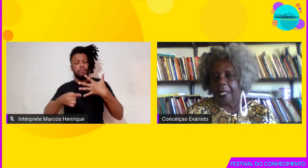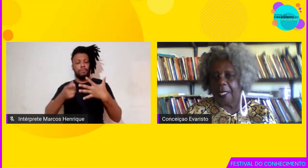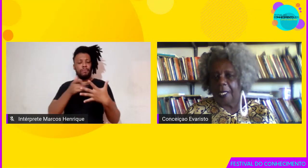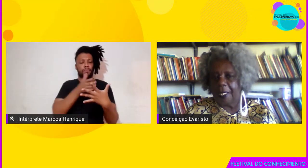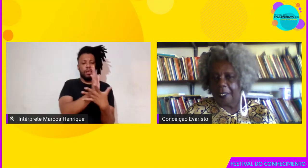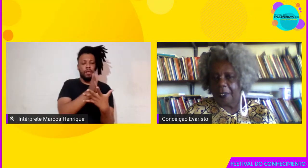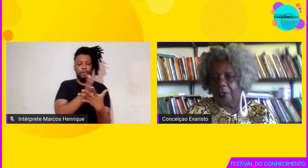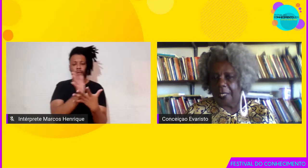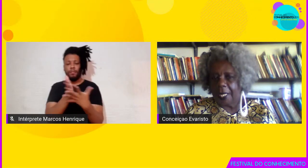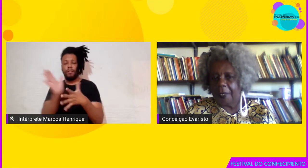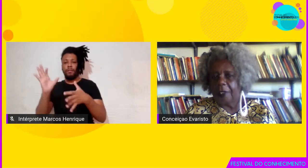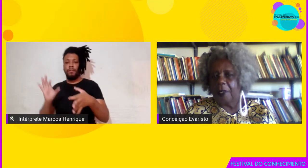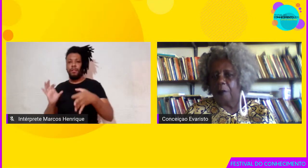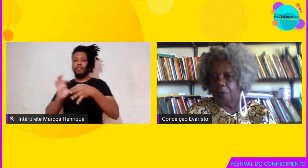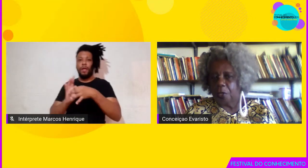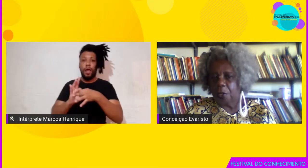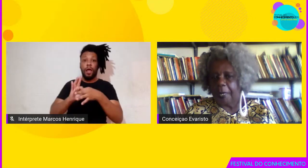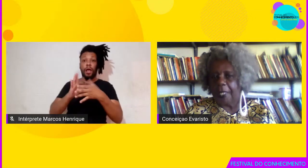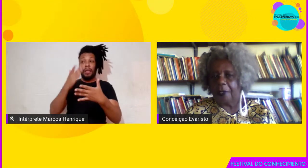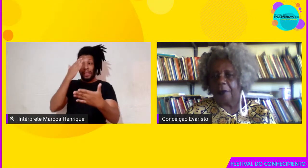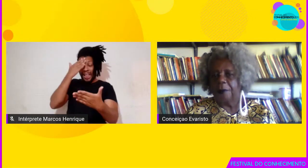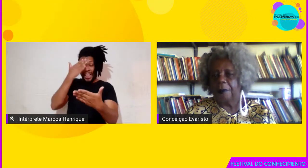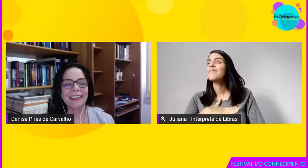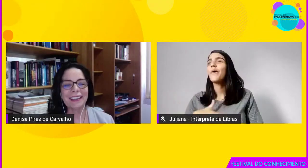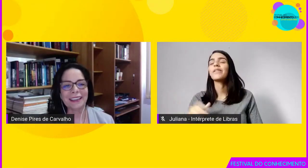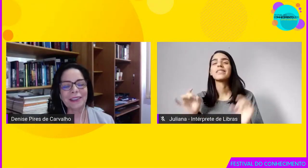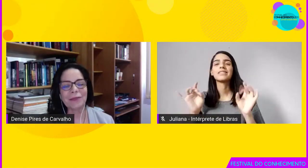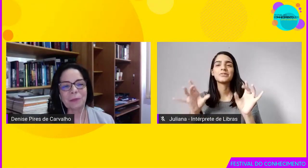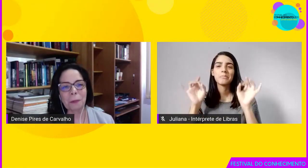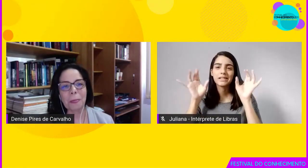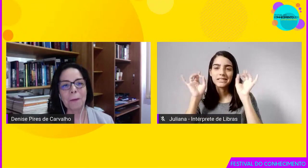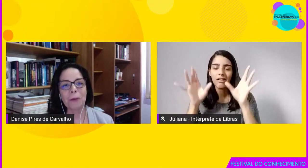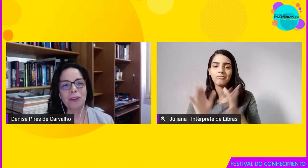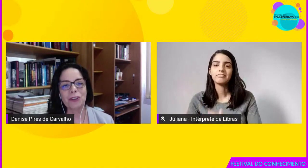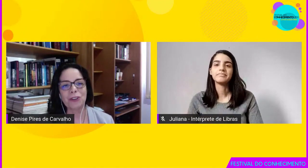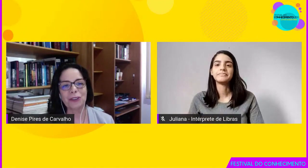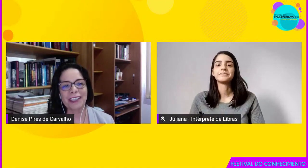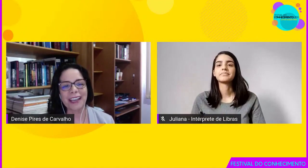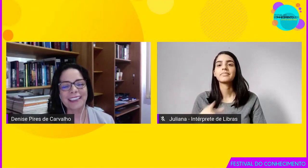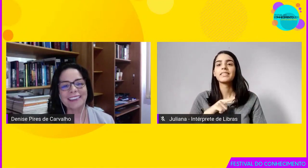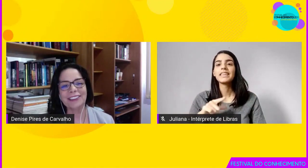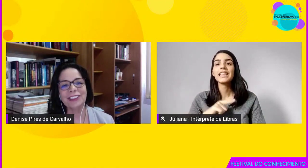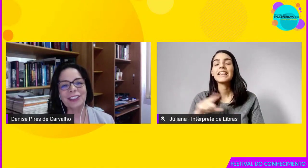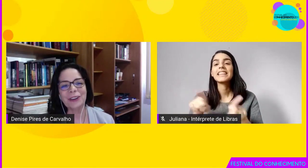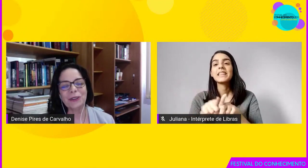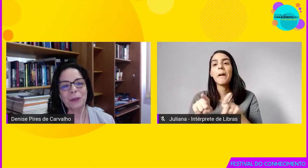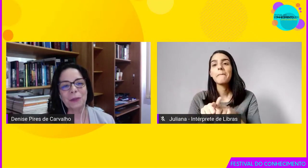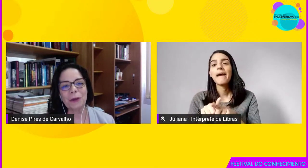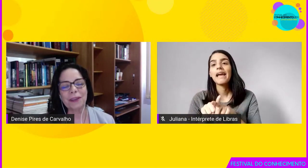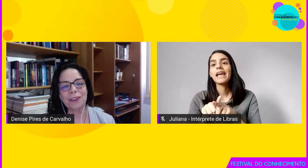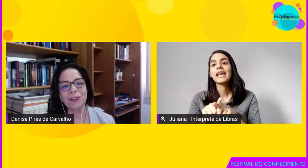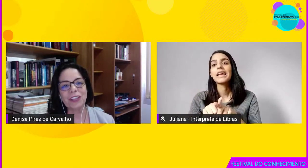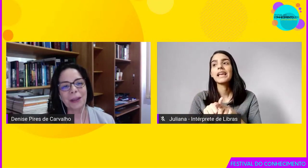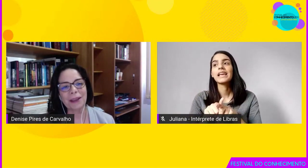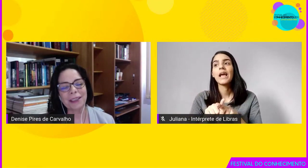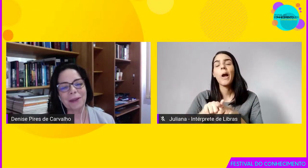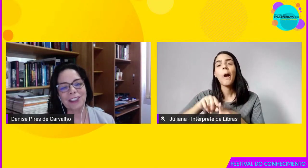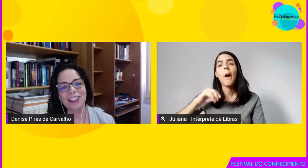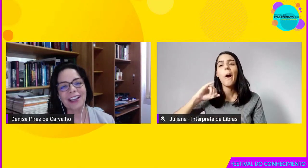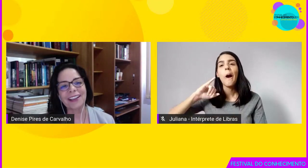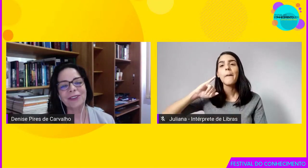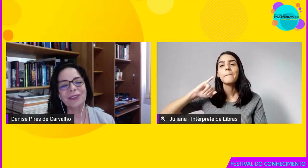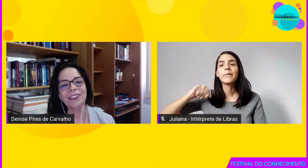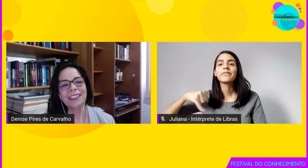sermos acreditados, e tem muito espaço. Ter podido escutar antes os depoimentos da Ana